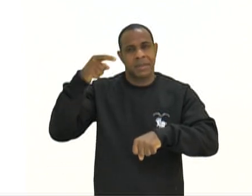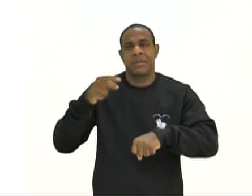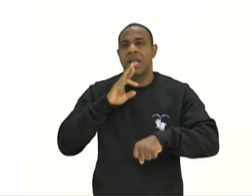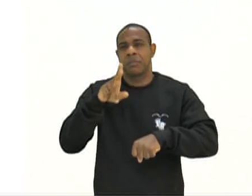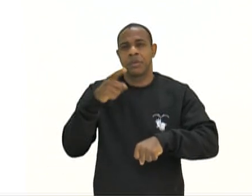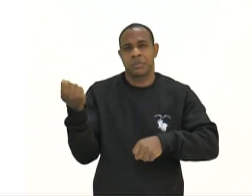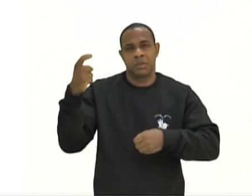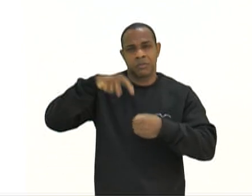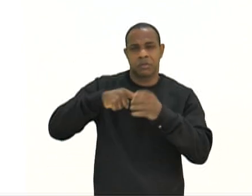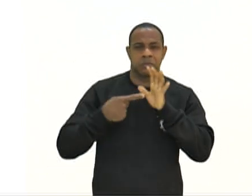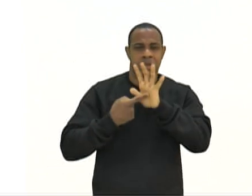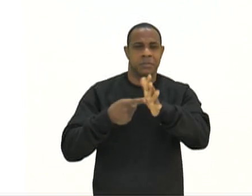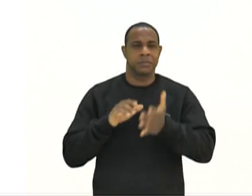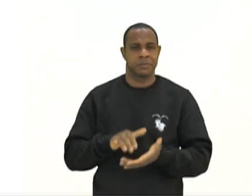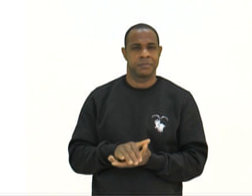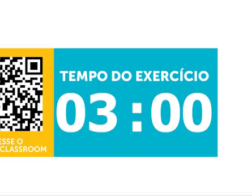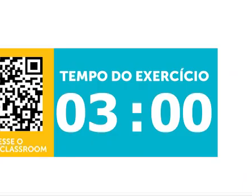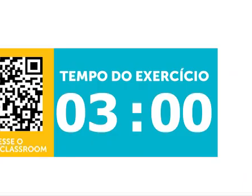resposta.